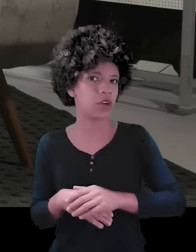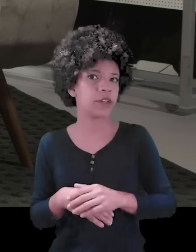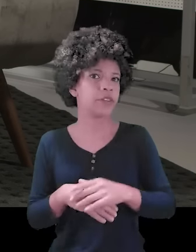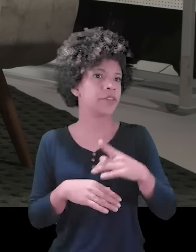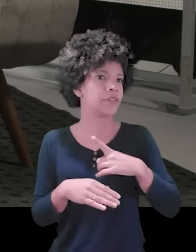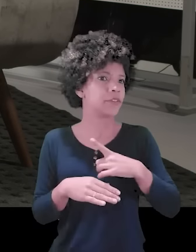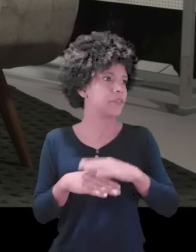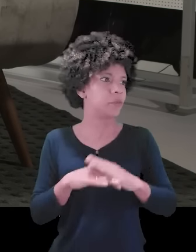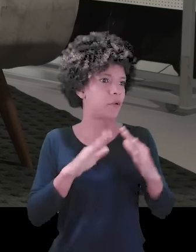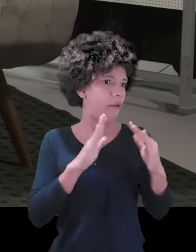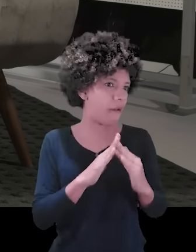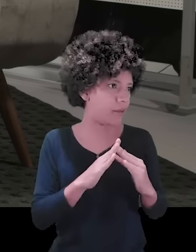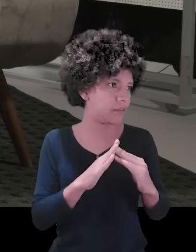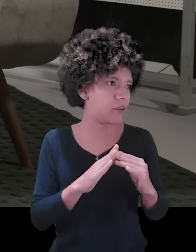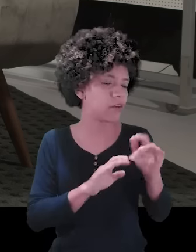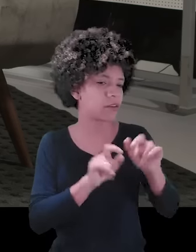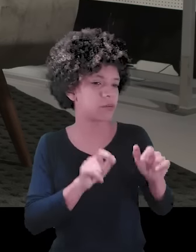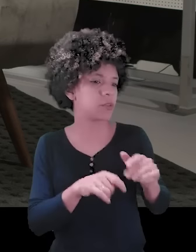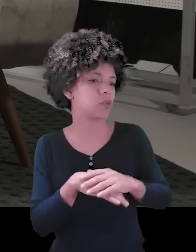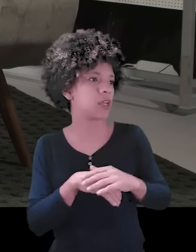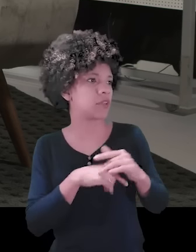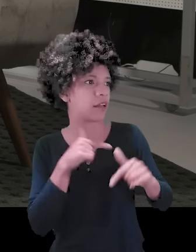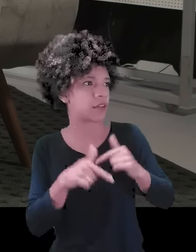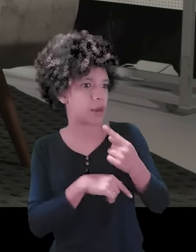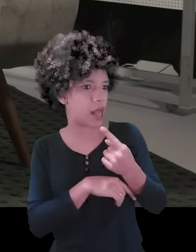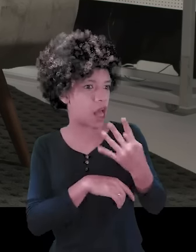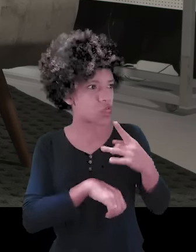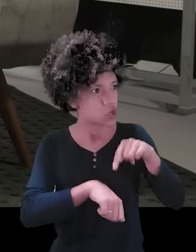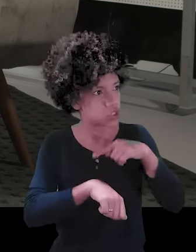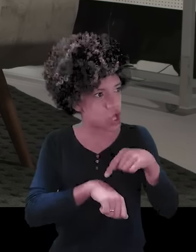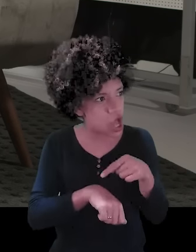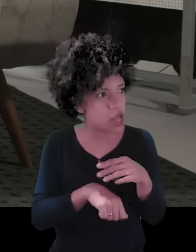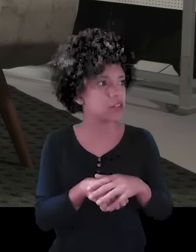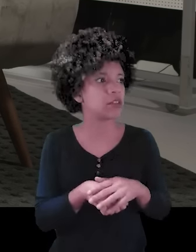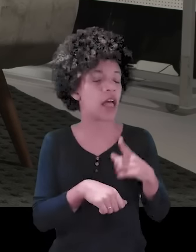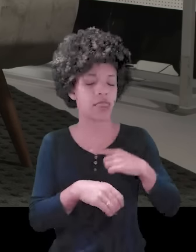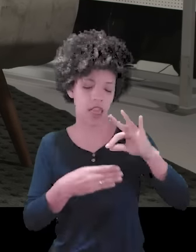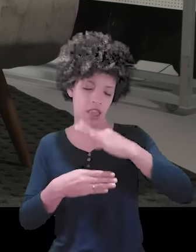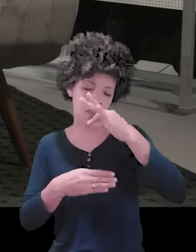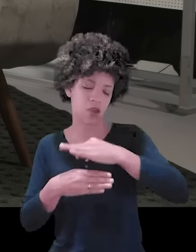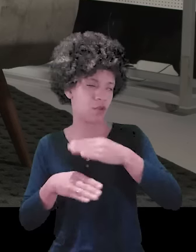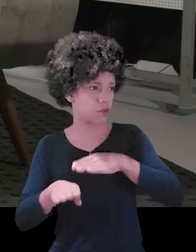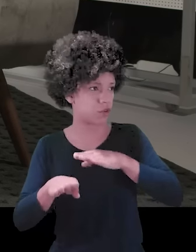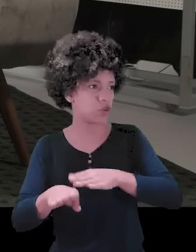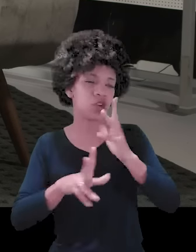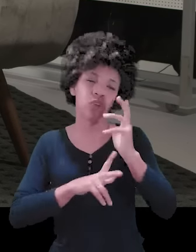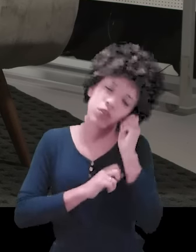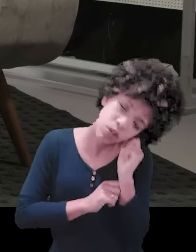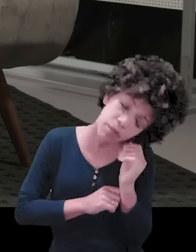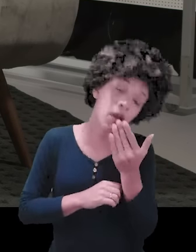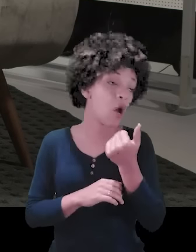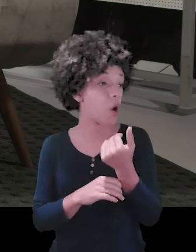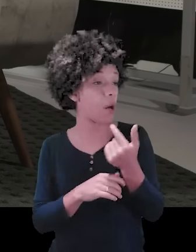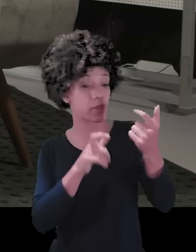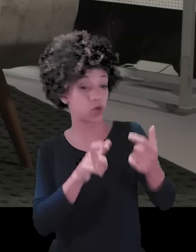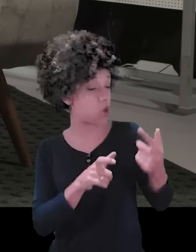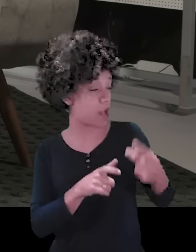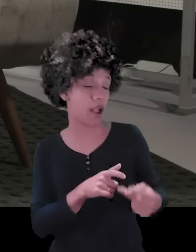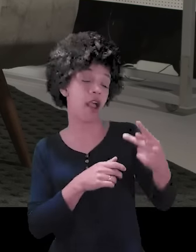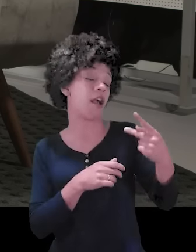buraco entendeu em que as pessoas trabalham 14 horas de áries em frente a uma máquina de costura dormem comem no mesmo